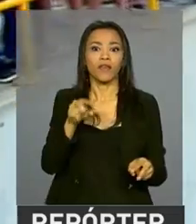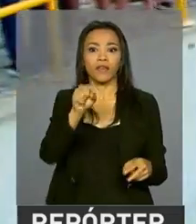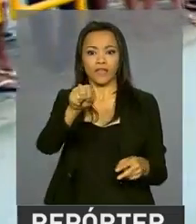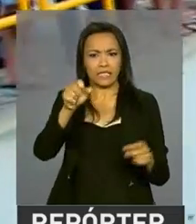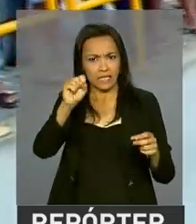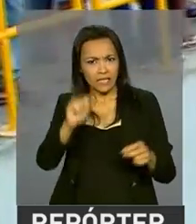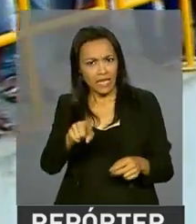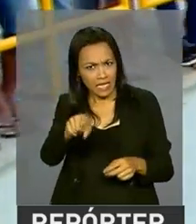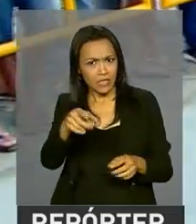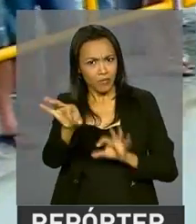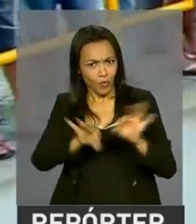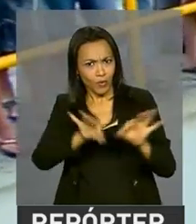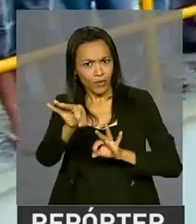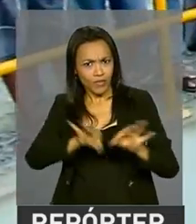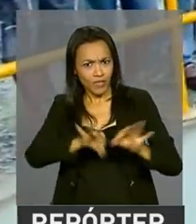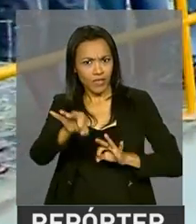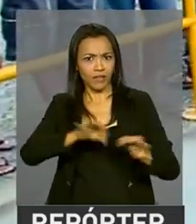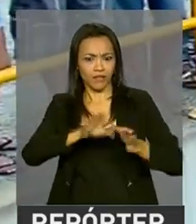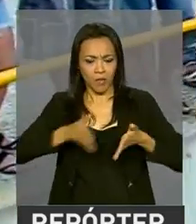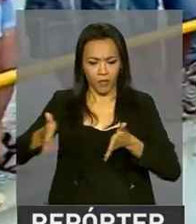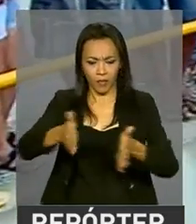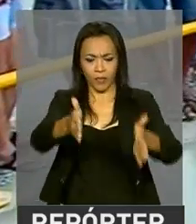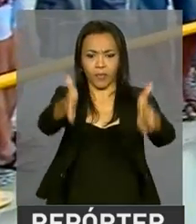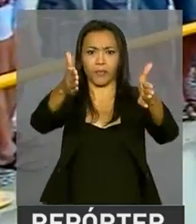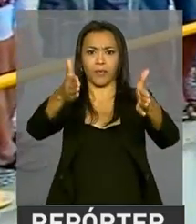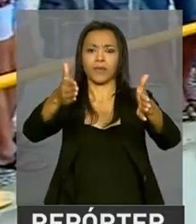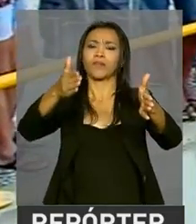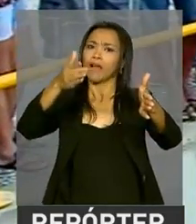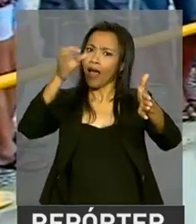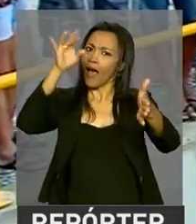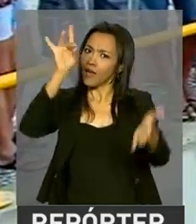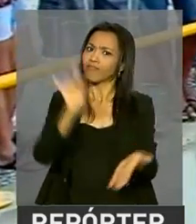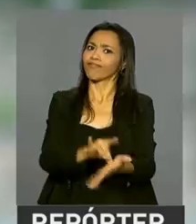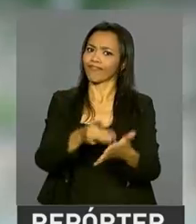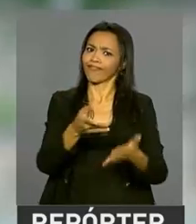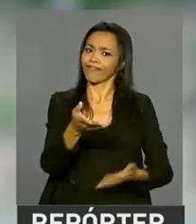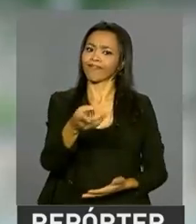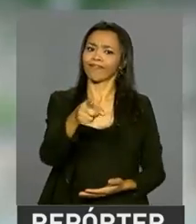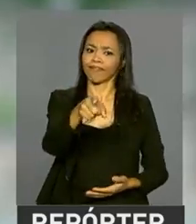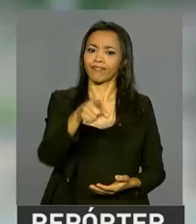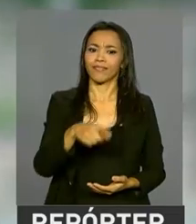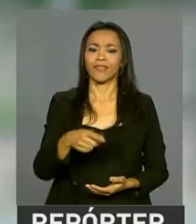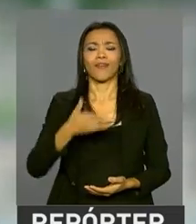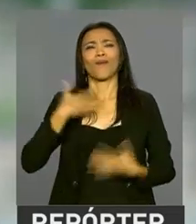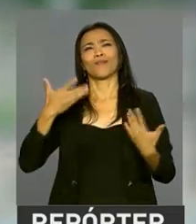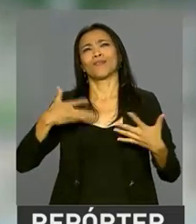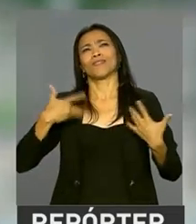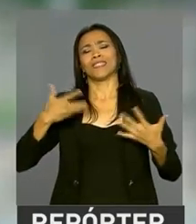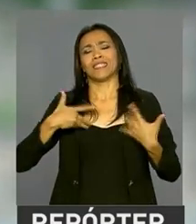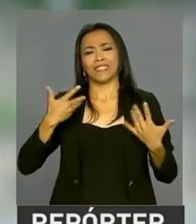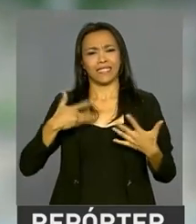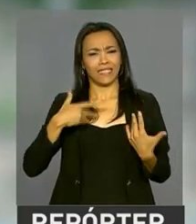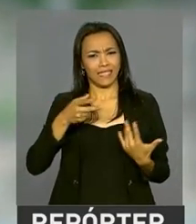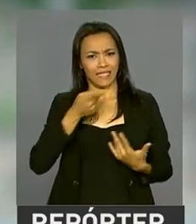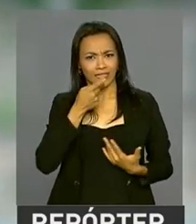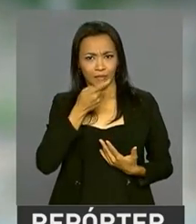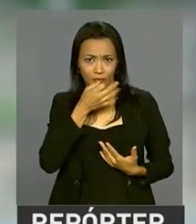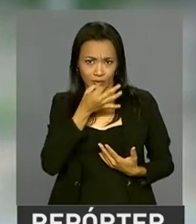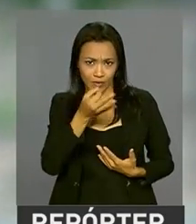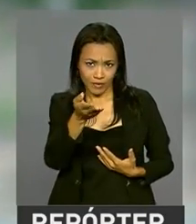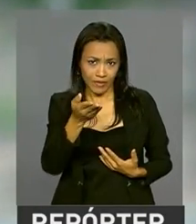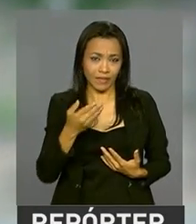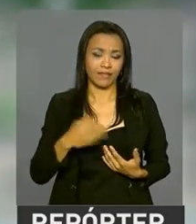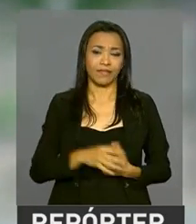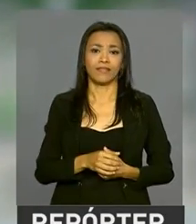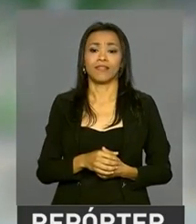se o projeto de integração está mesmo se tornando uma realidade. Ave Maria, isso é uma alegria, é sem